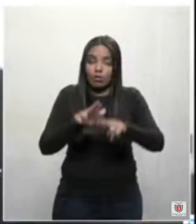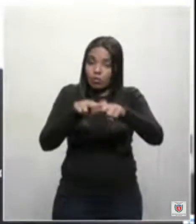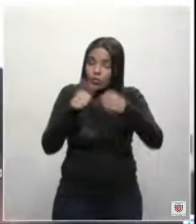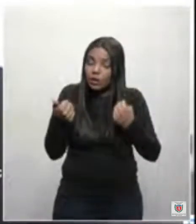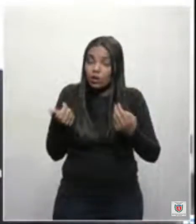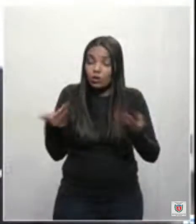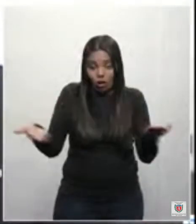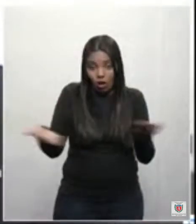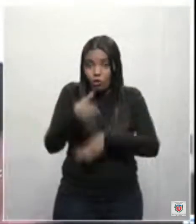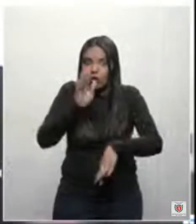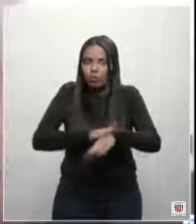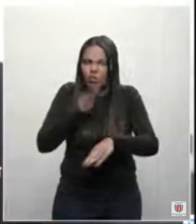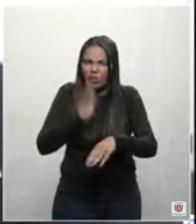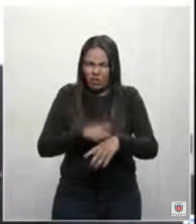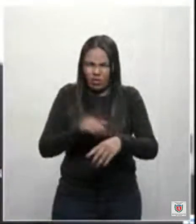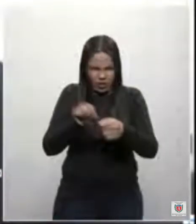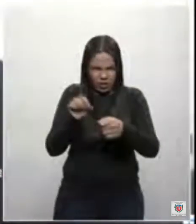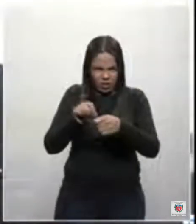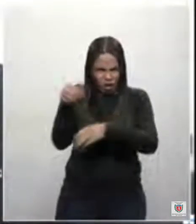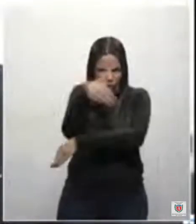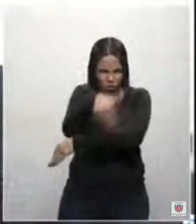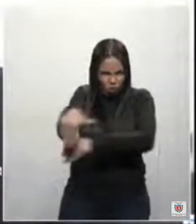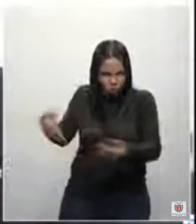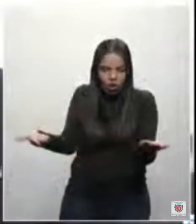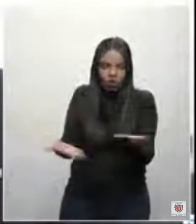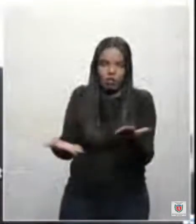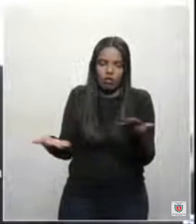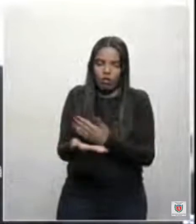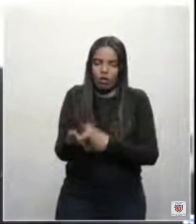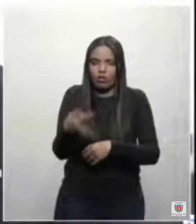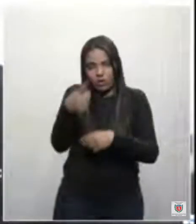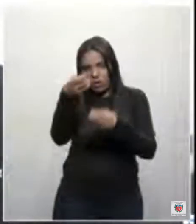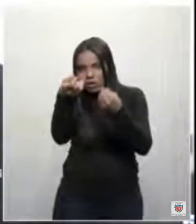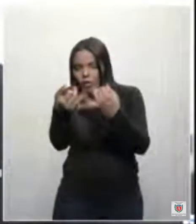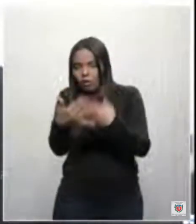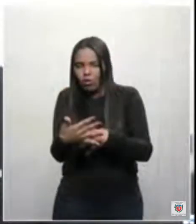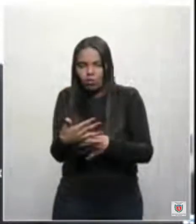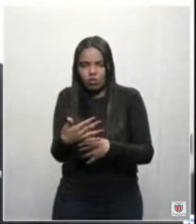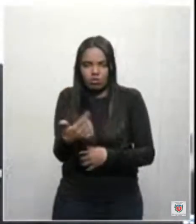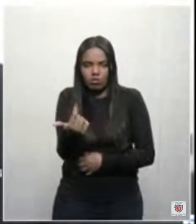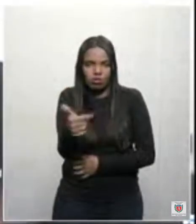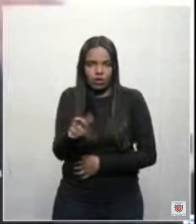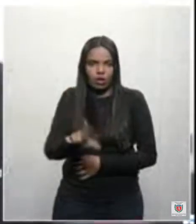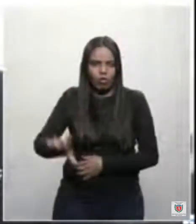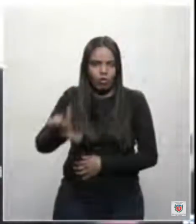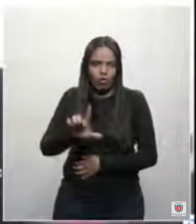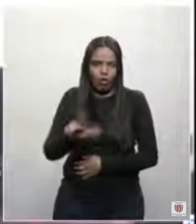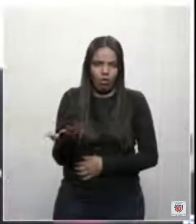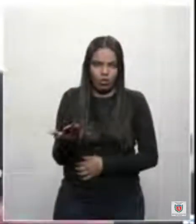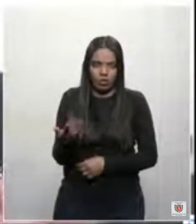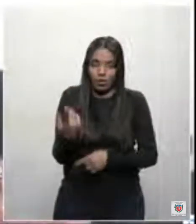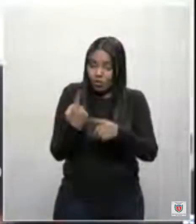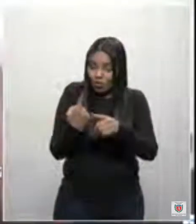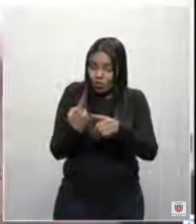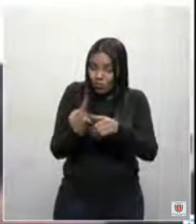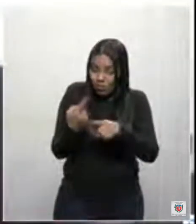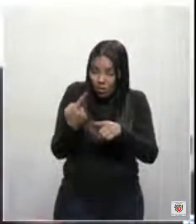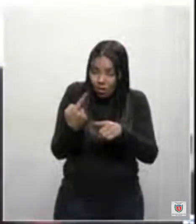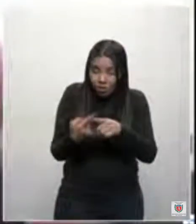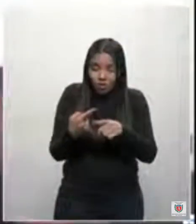dinheiro agora, de investir em asfalto, por exemplo, os 328 milhões que eu coloco, ela é inócua, porque ela não acaba fazendo